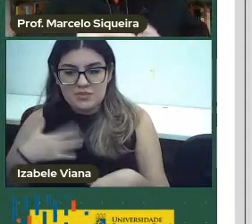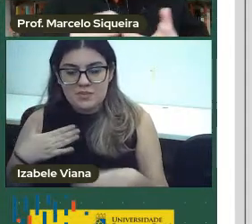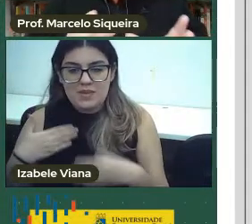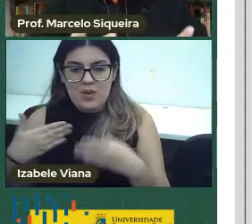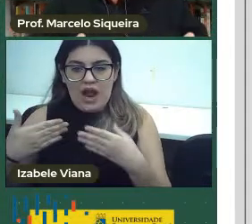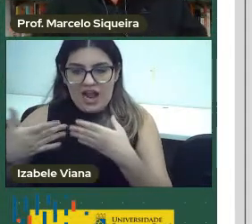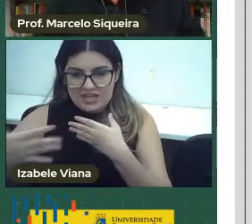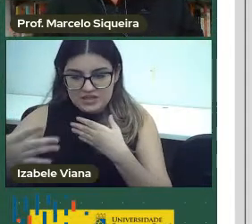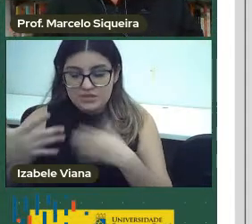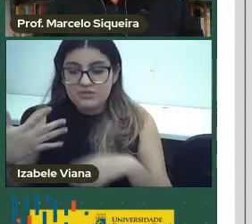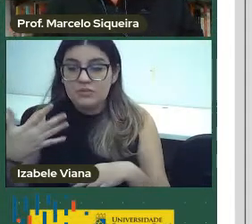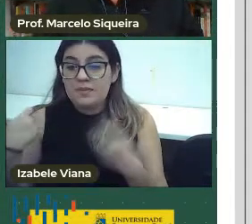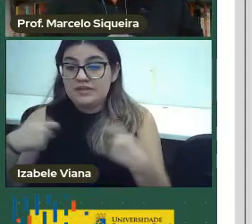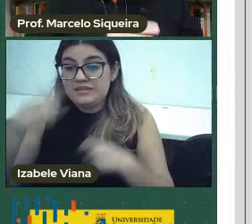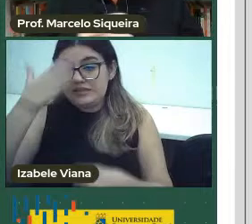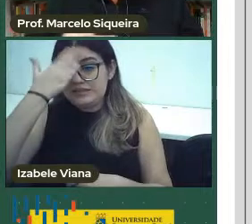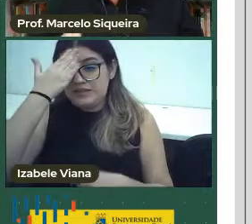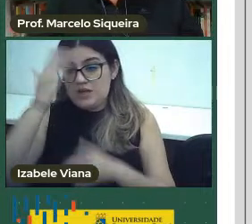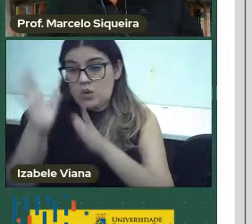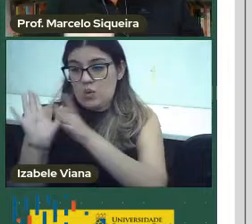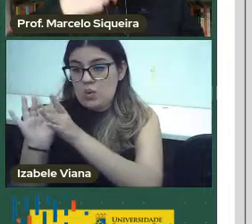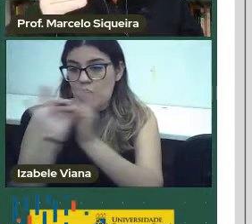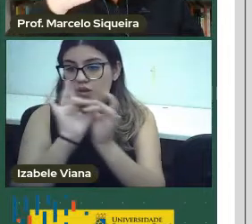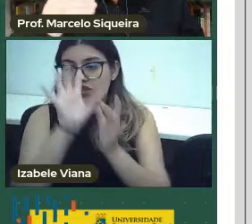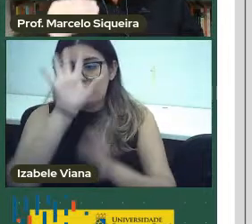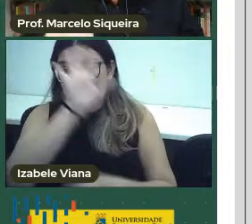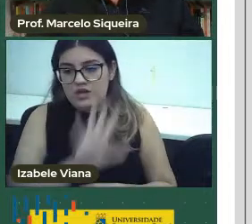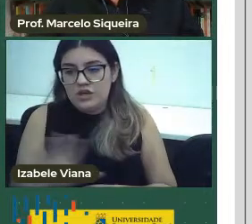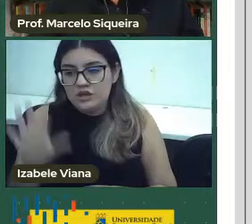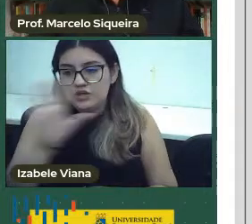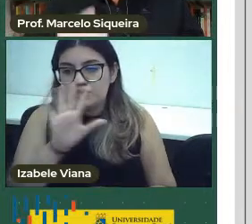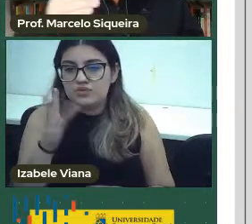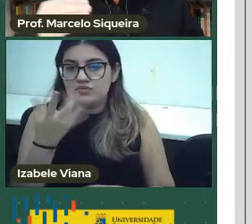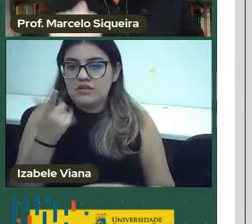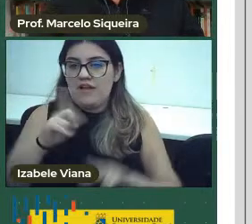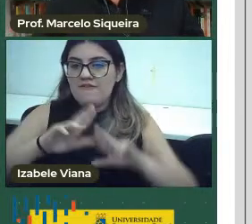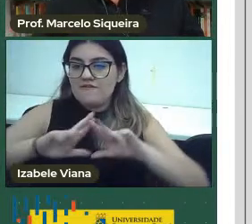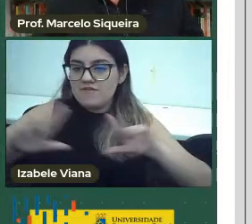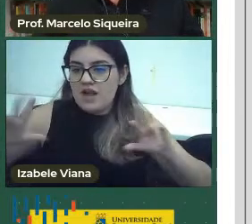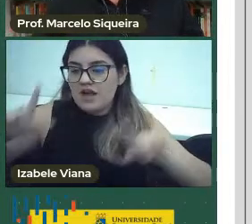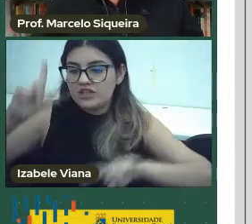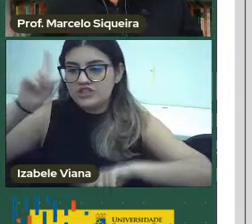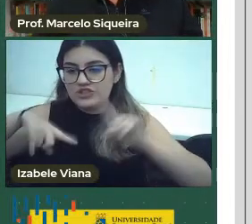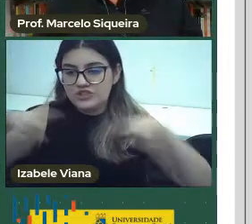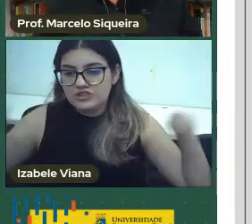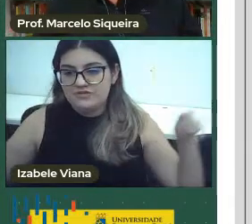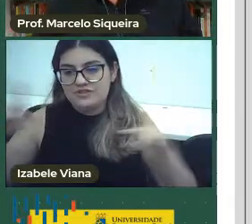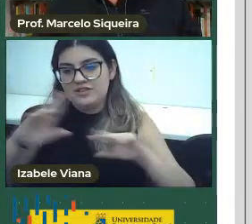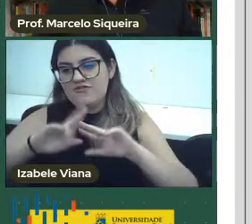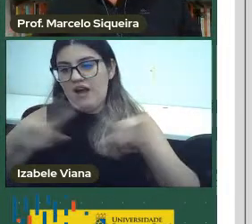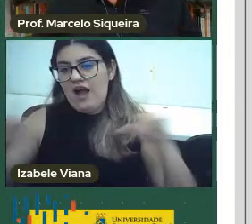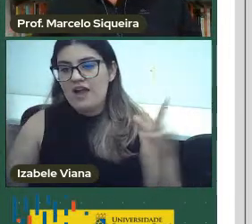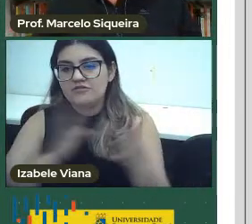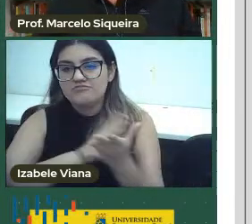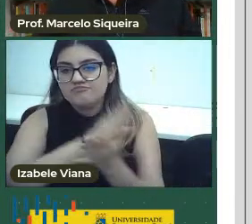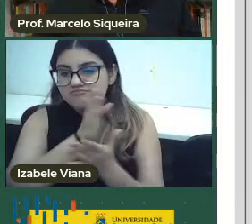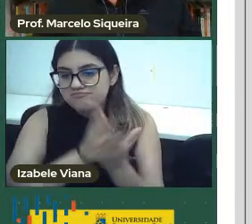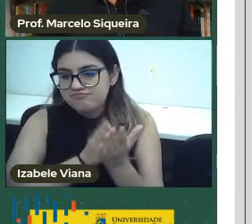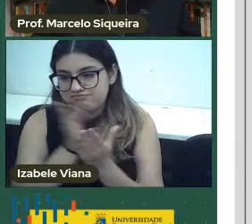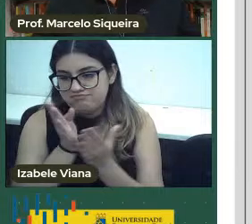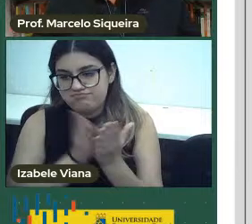se eu compreender esse contexto, esse conjunto, esses multiníveis, essas múltiplas dimensões.